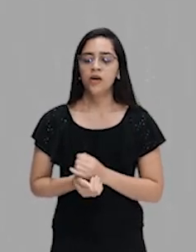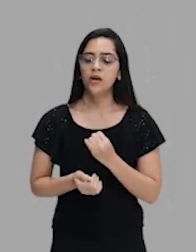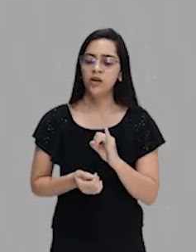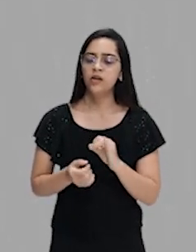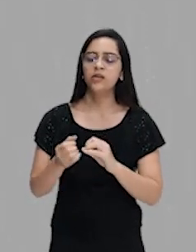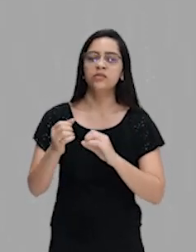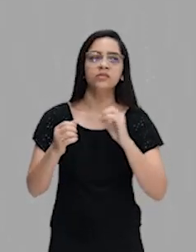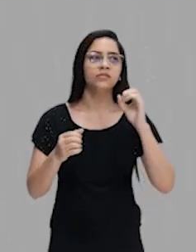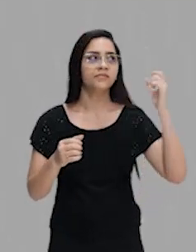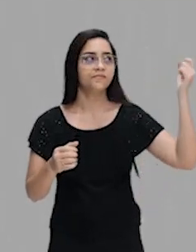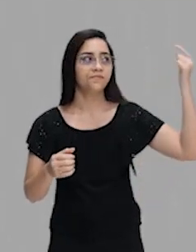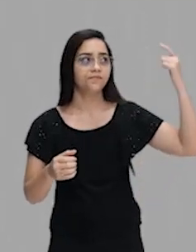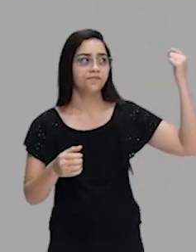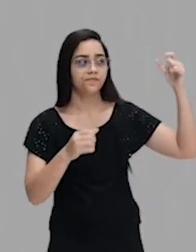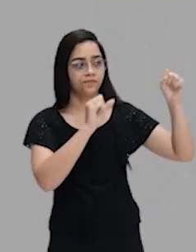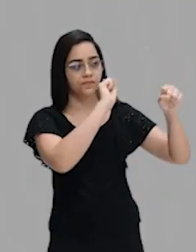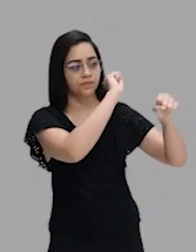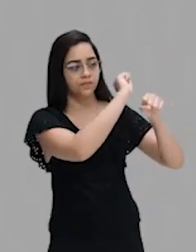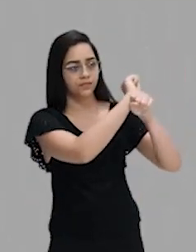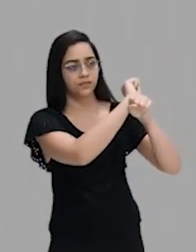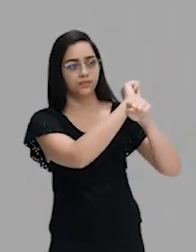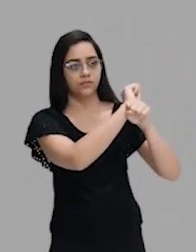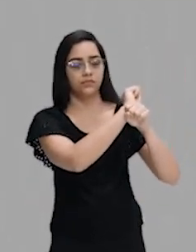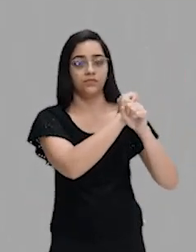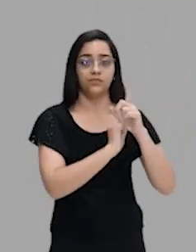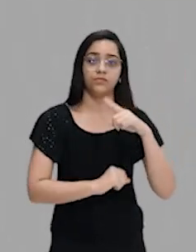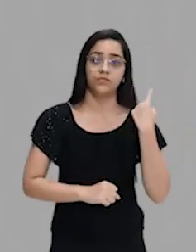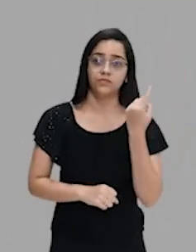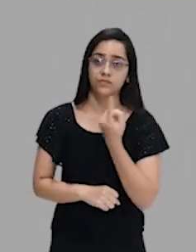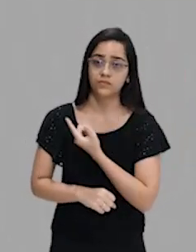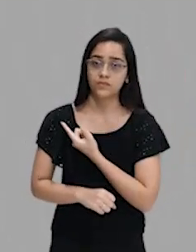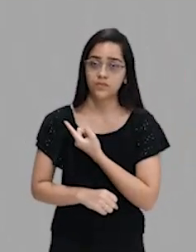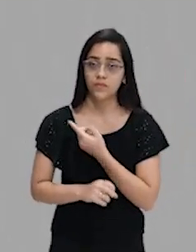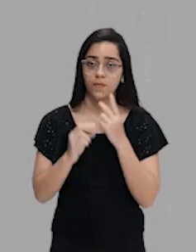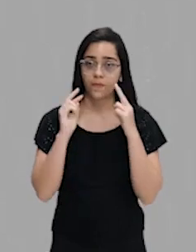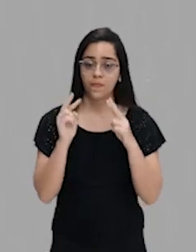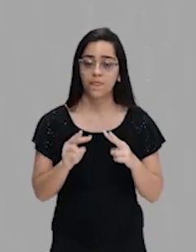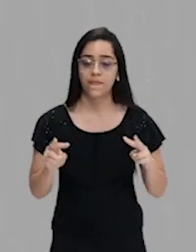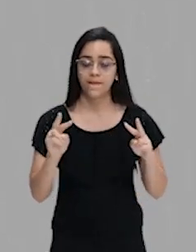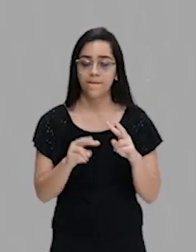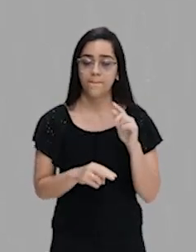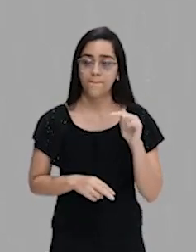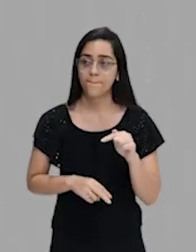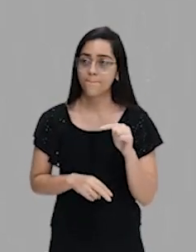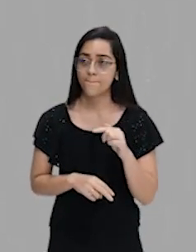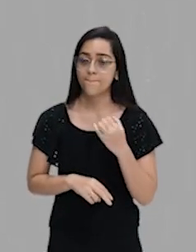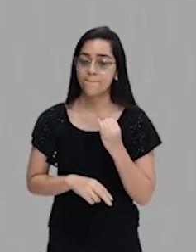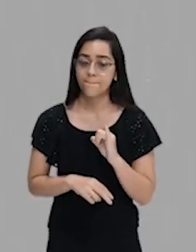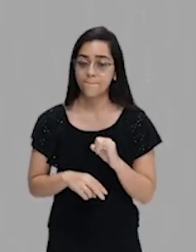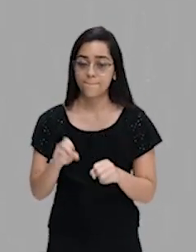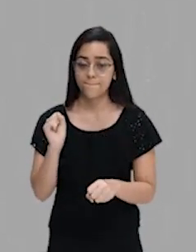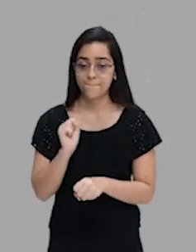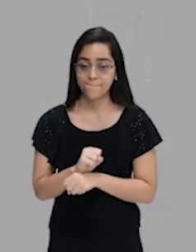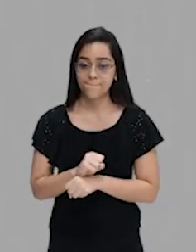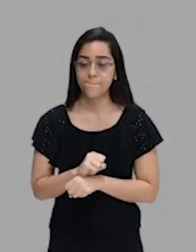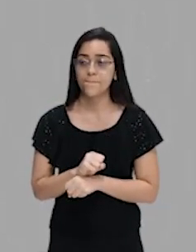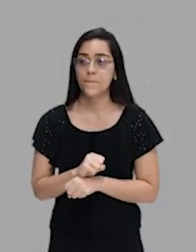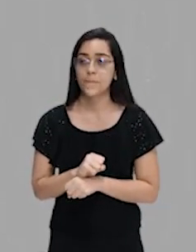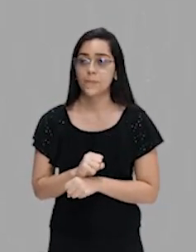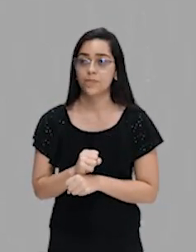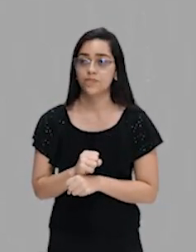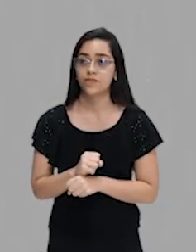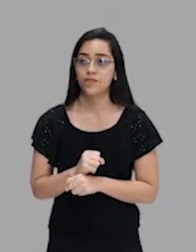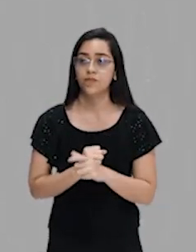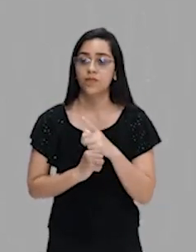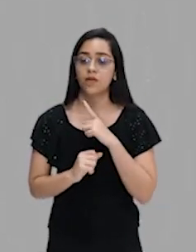se o Sol ele está parado, né, isso para a nossa visão aqui, né, para o nosso referencial, se ele está ali parado, a Terra